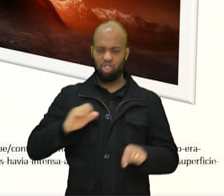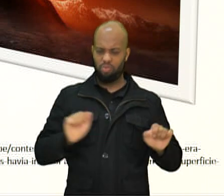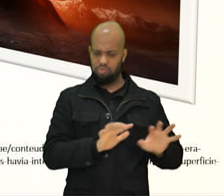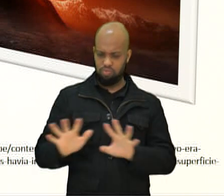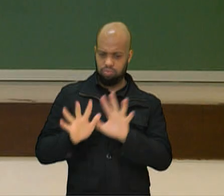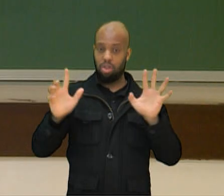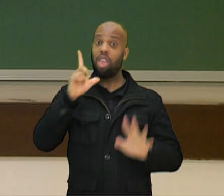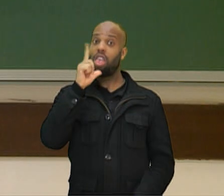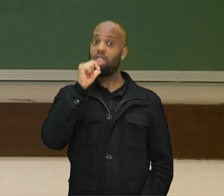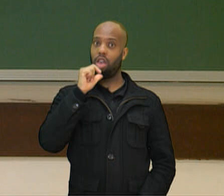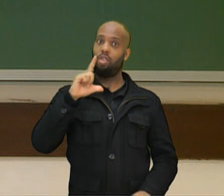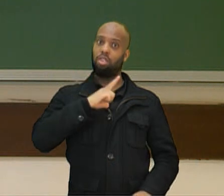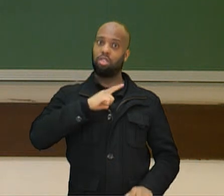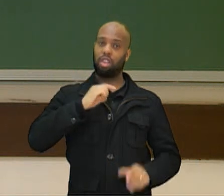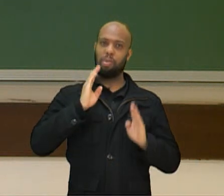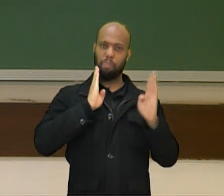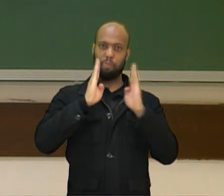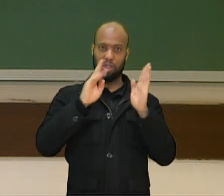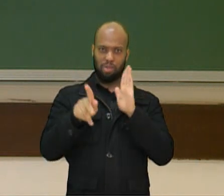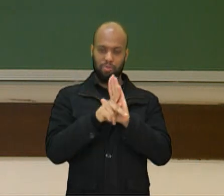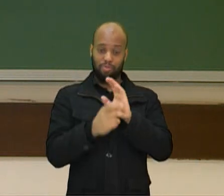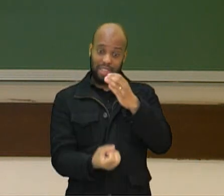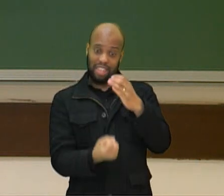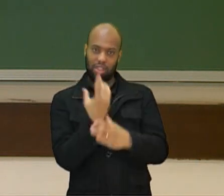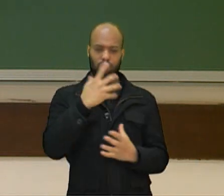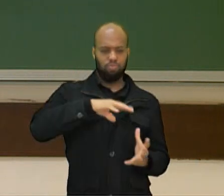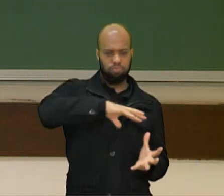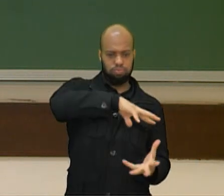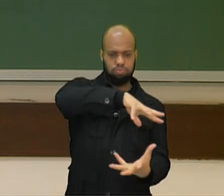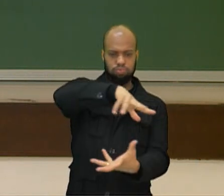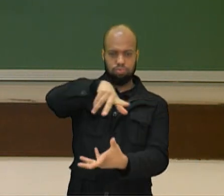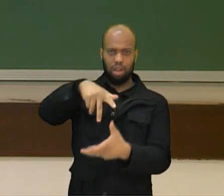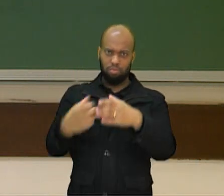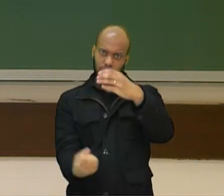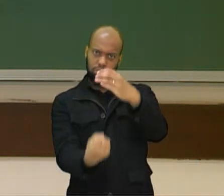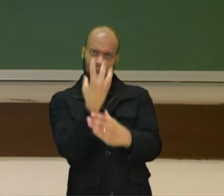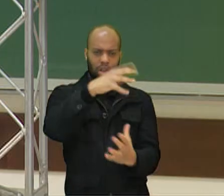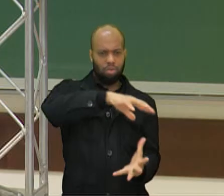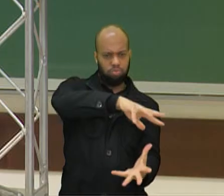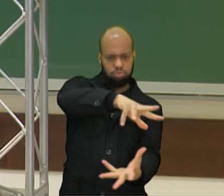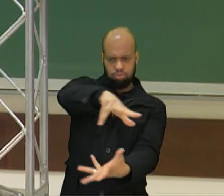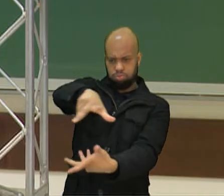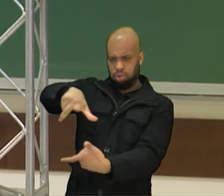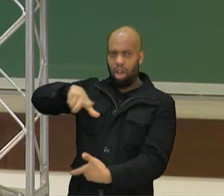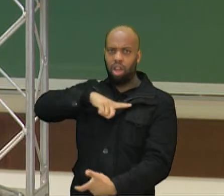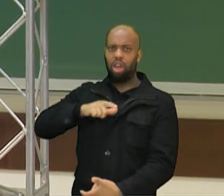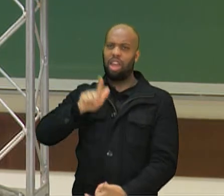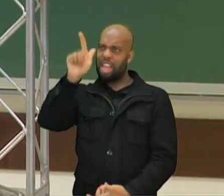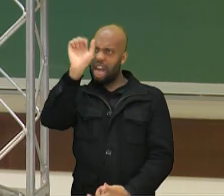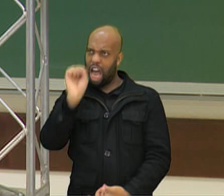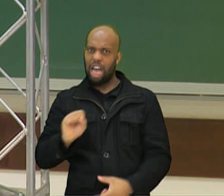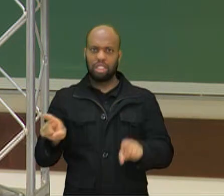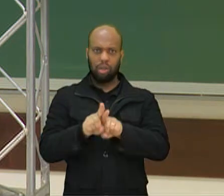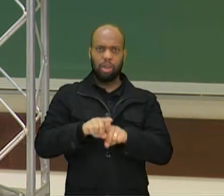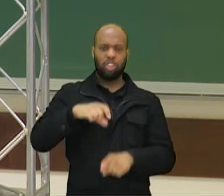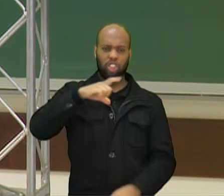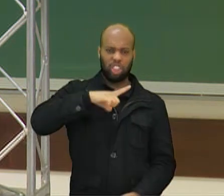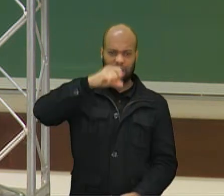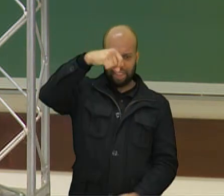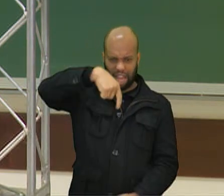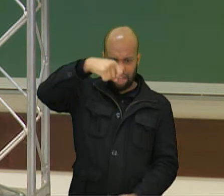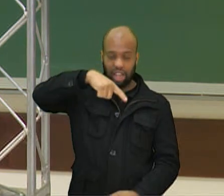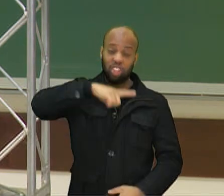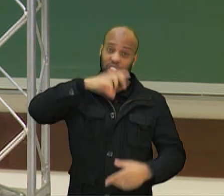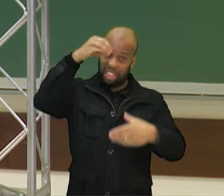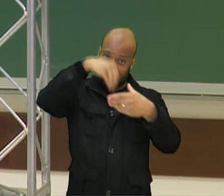Então, durante o processo de formação do nosso planeta, havia uma grande quantidade de gases e de gotículas de água ali dentro do